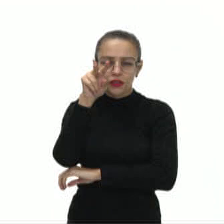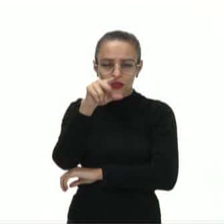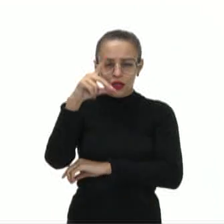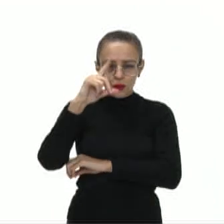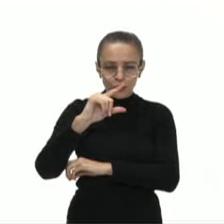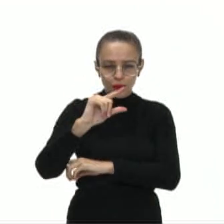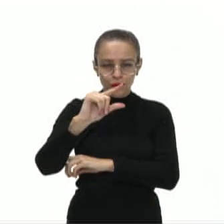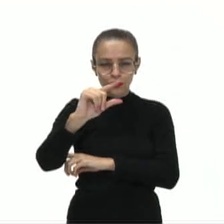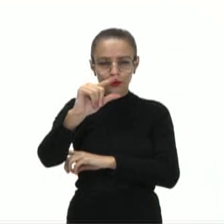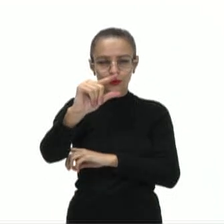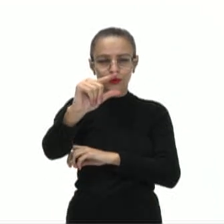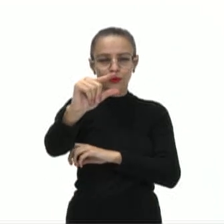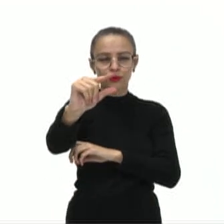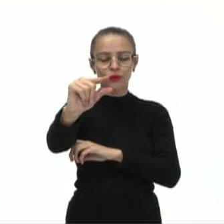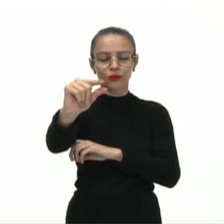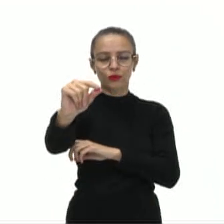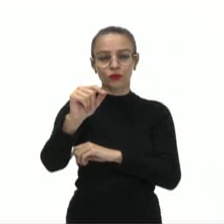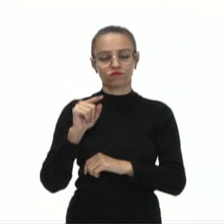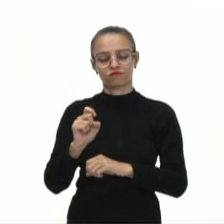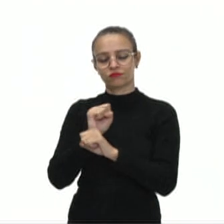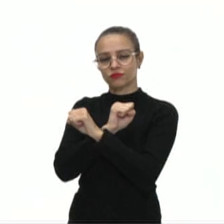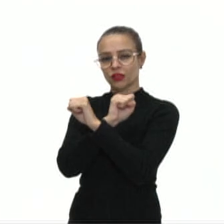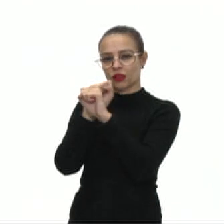inscreve, já a noiva acordou.